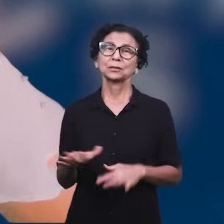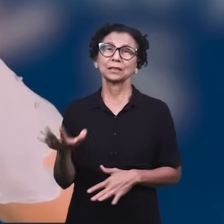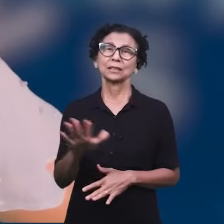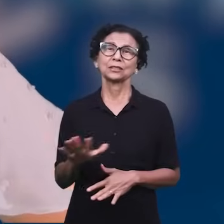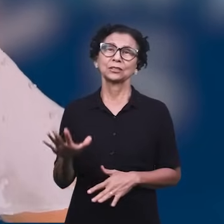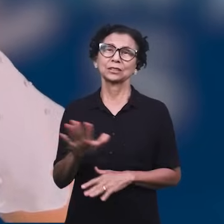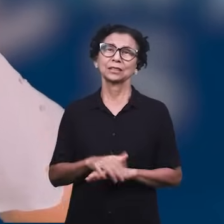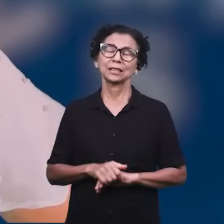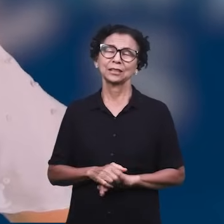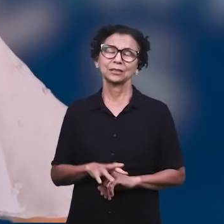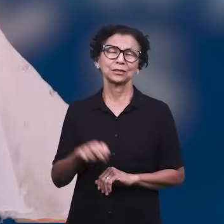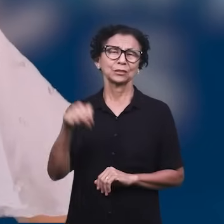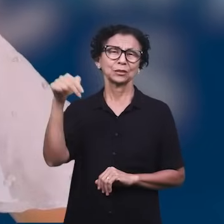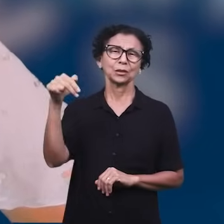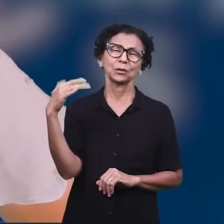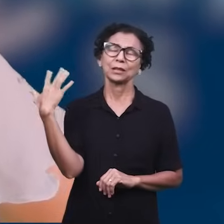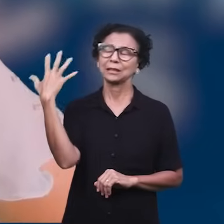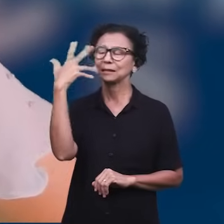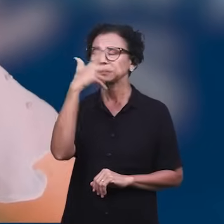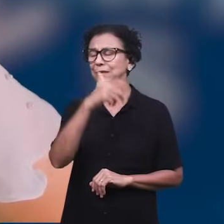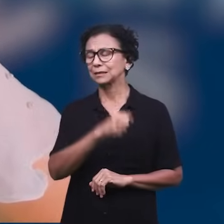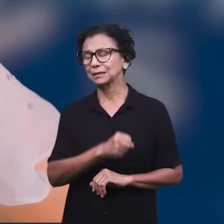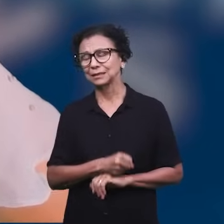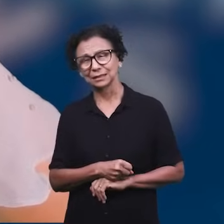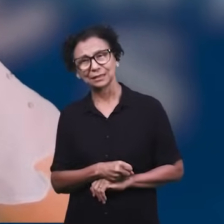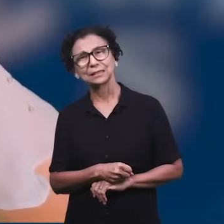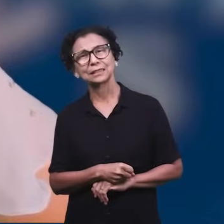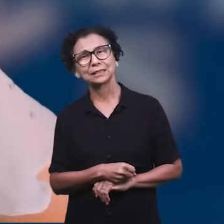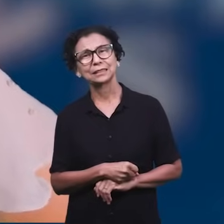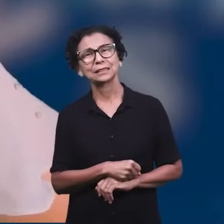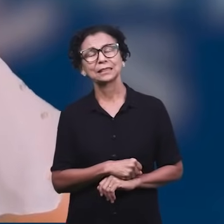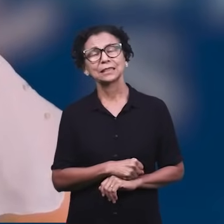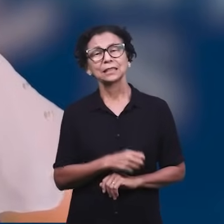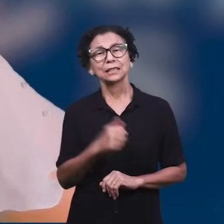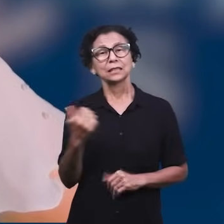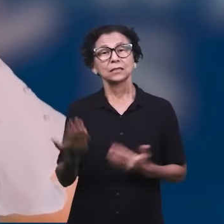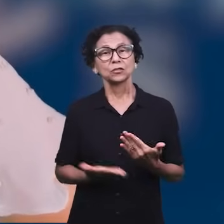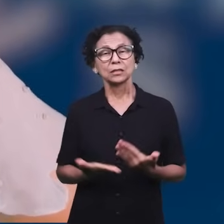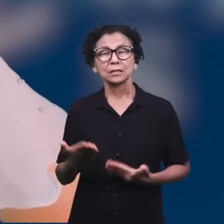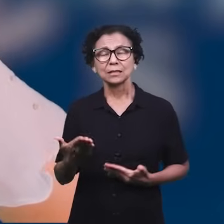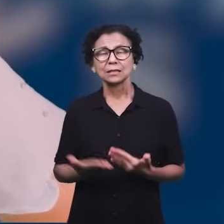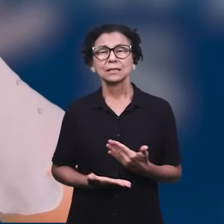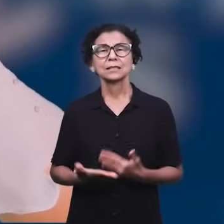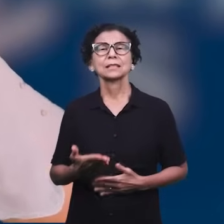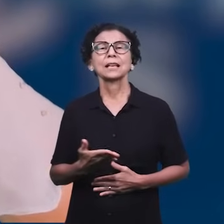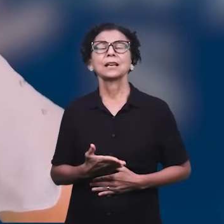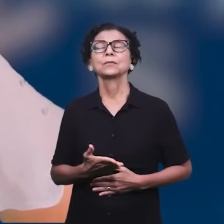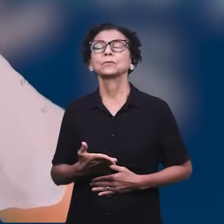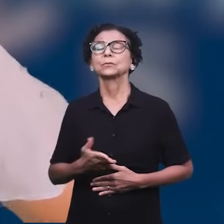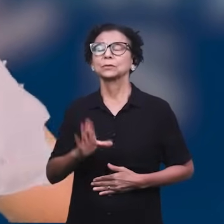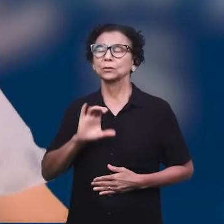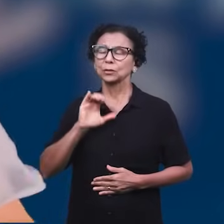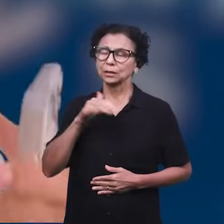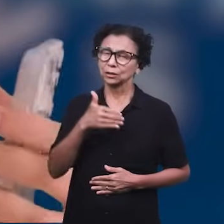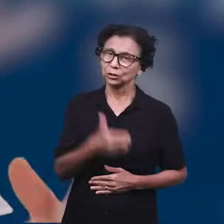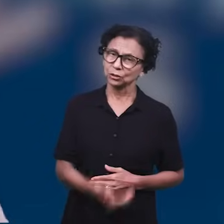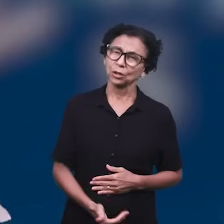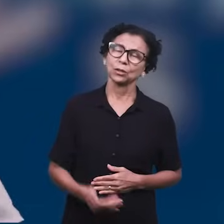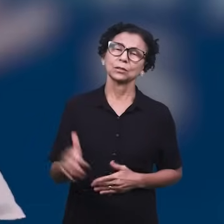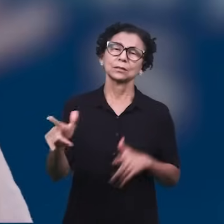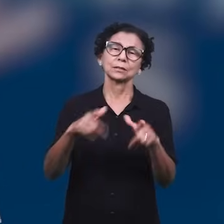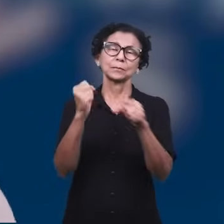toda essa região que é linda, que é cheia de irmãos sedentos pela palavra e realizar a obra. É uma região